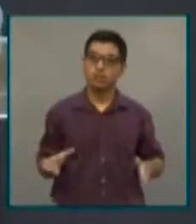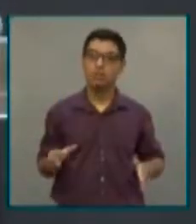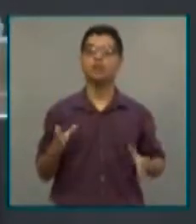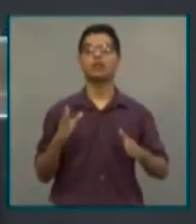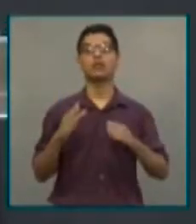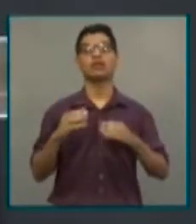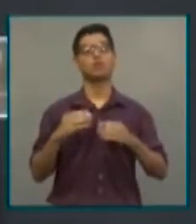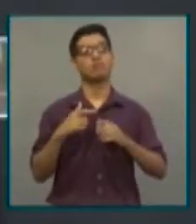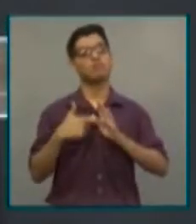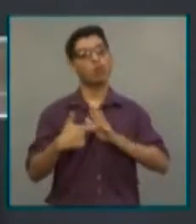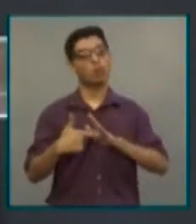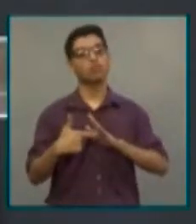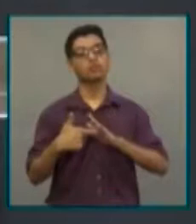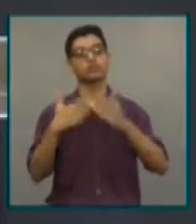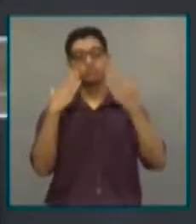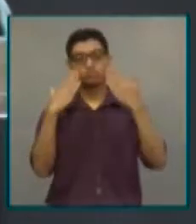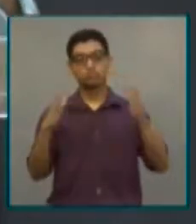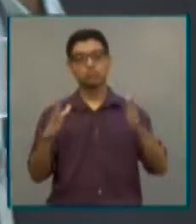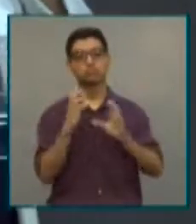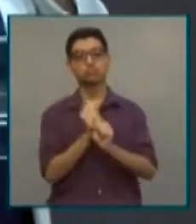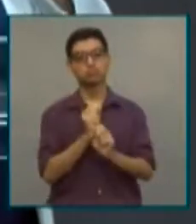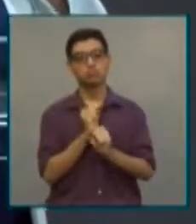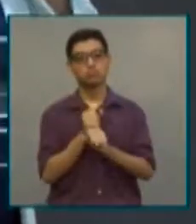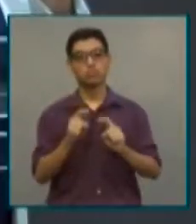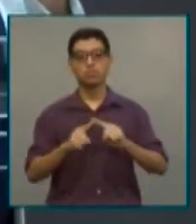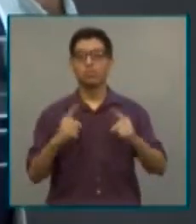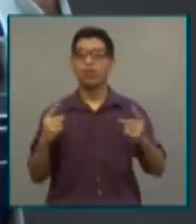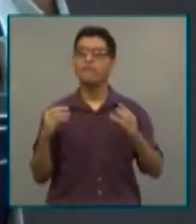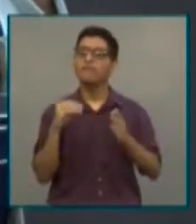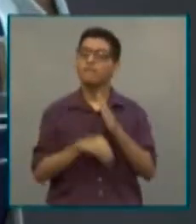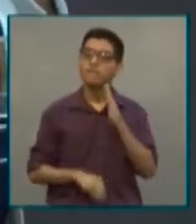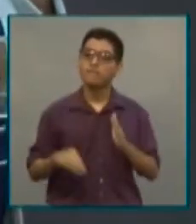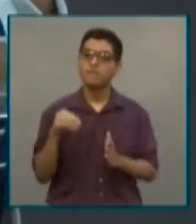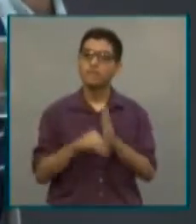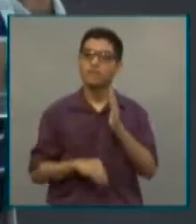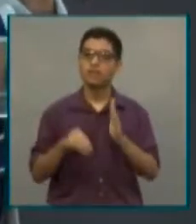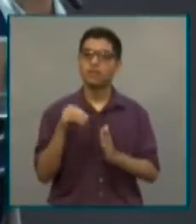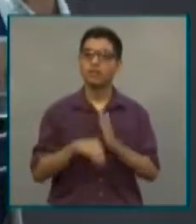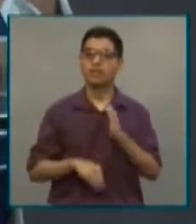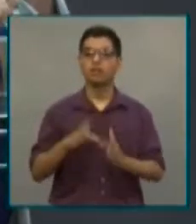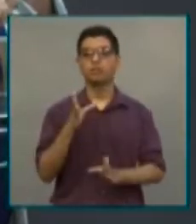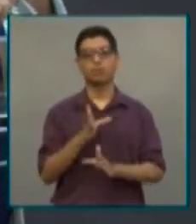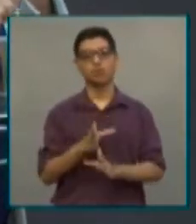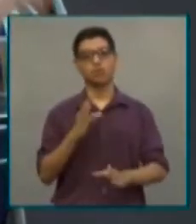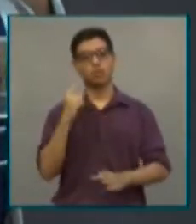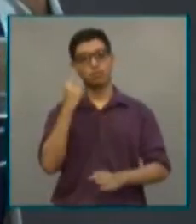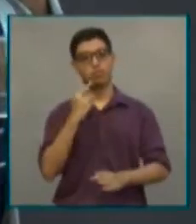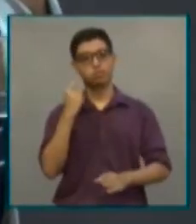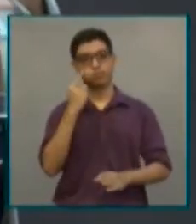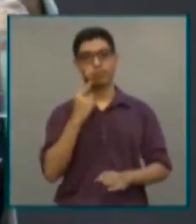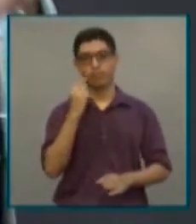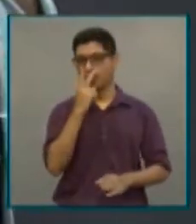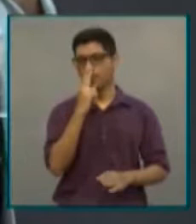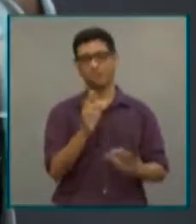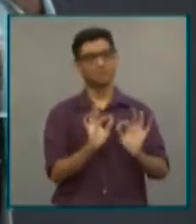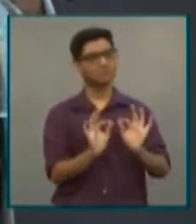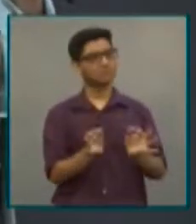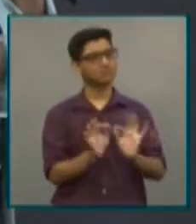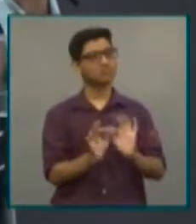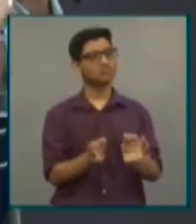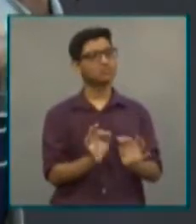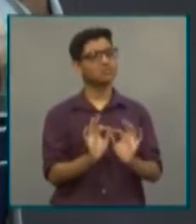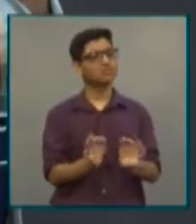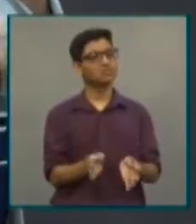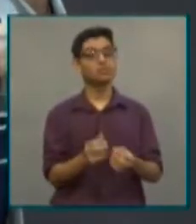transparentes. Mas é pouco, é muito pouco, porque a advocacia... não merece apenas isso. Então, meus amigos, se vocês